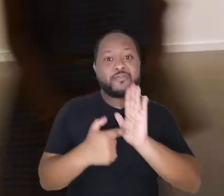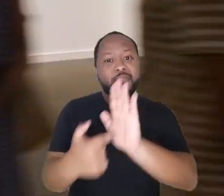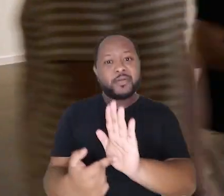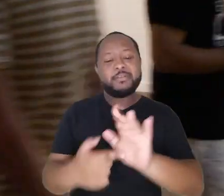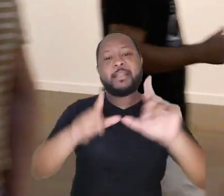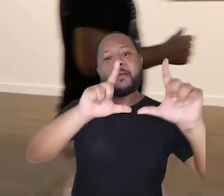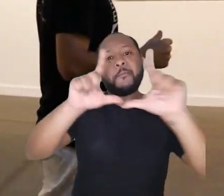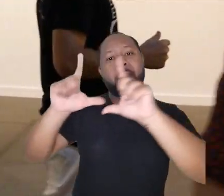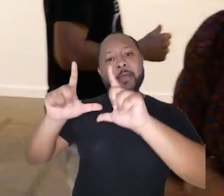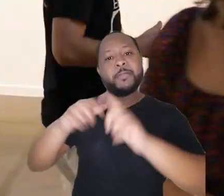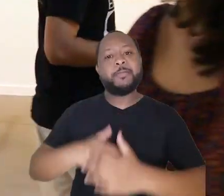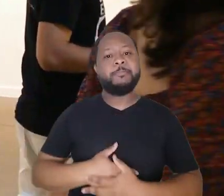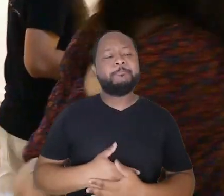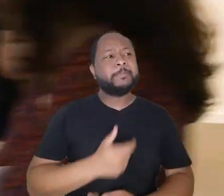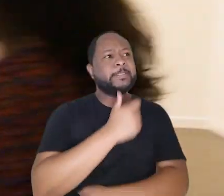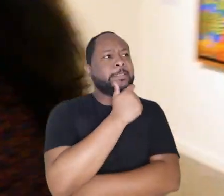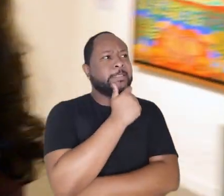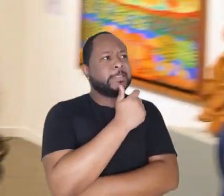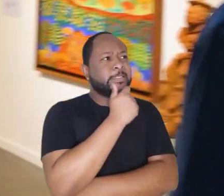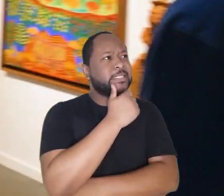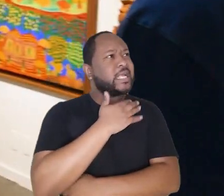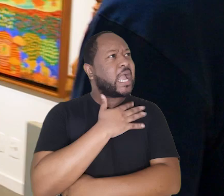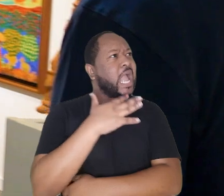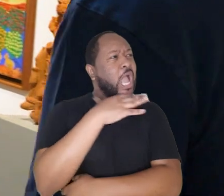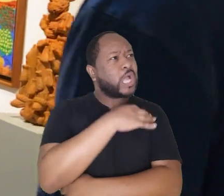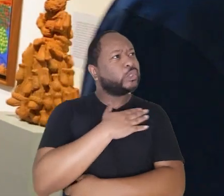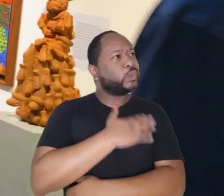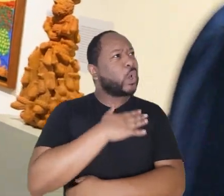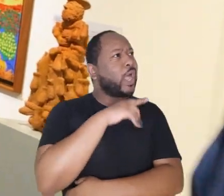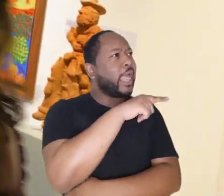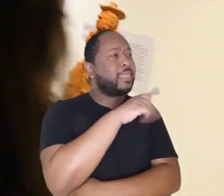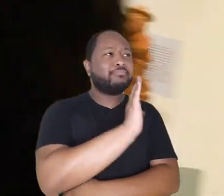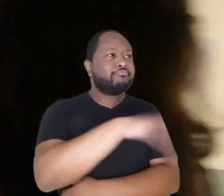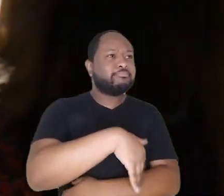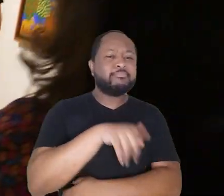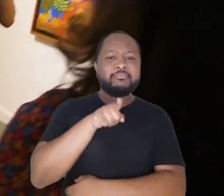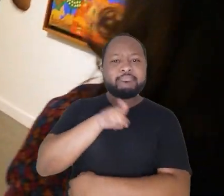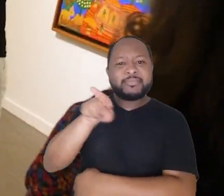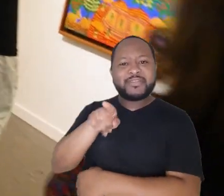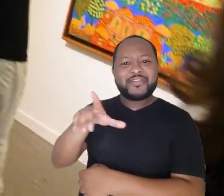Acho que eu gosto muito desse aqui. Não, vou mostrar esse aqui, melhor.